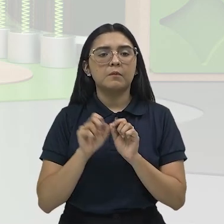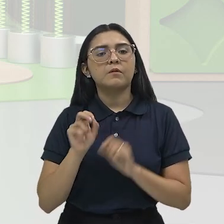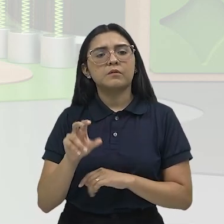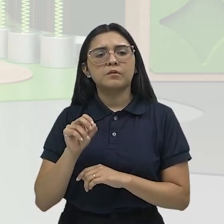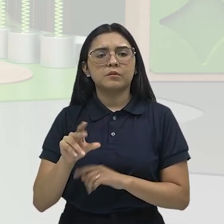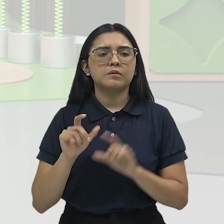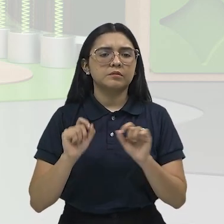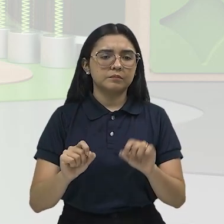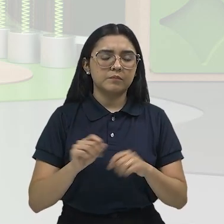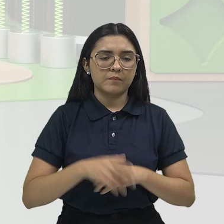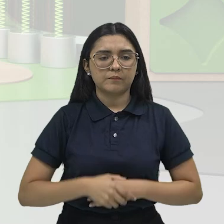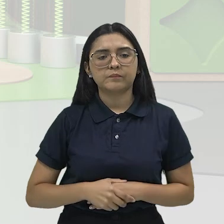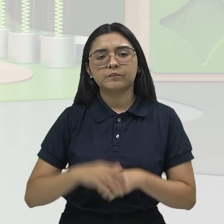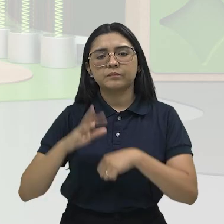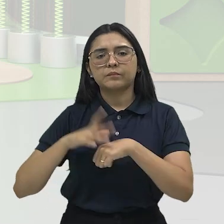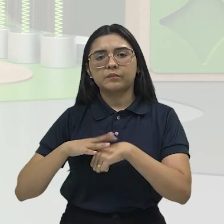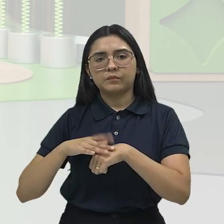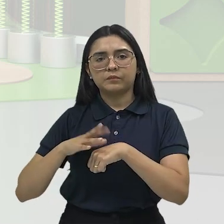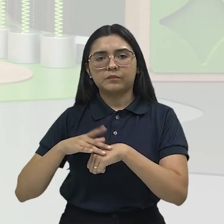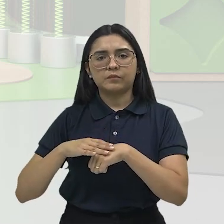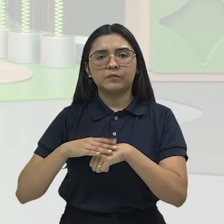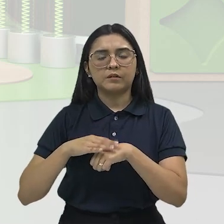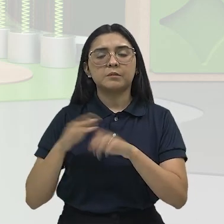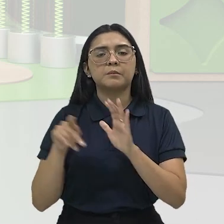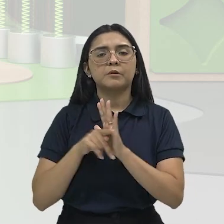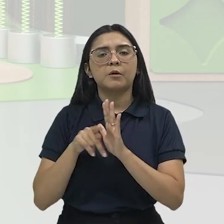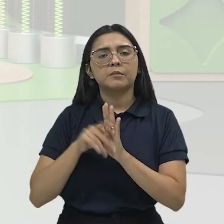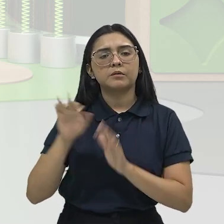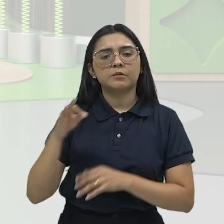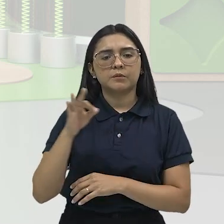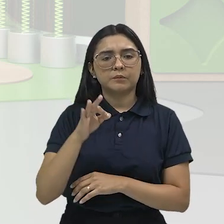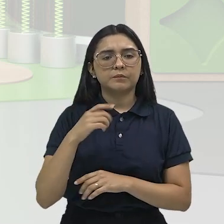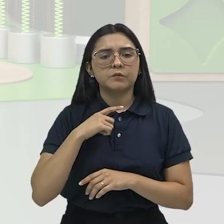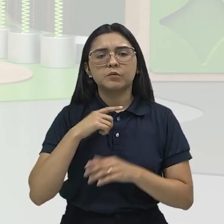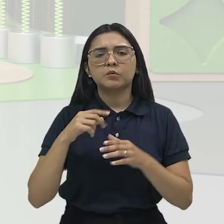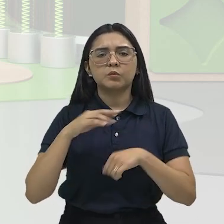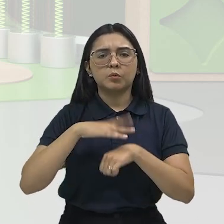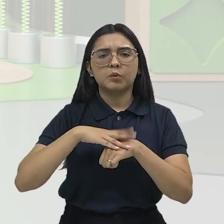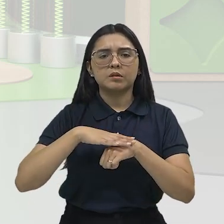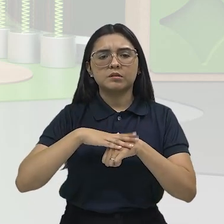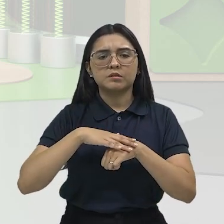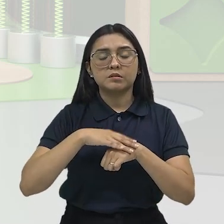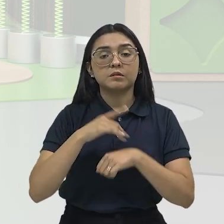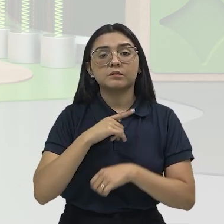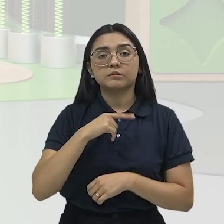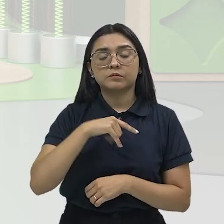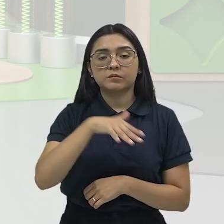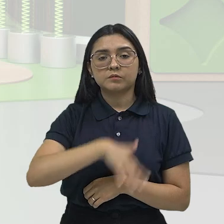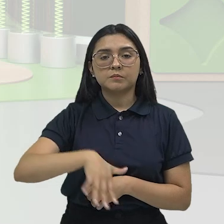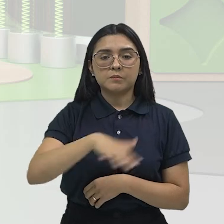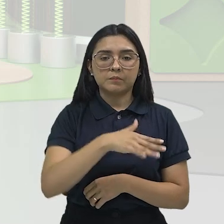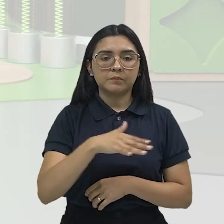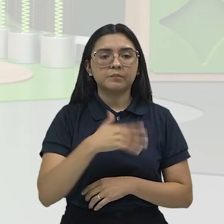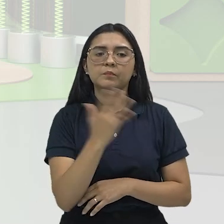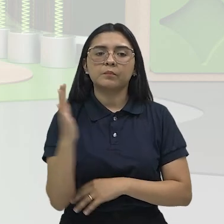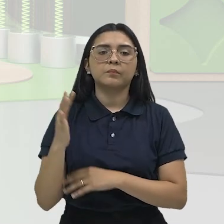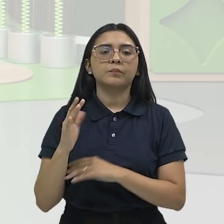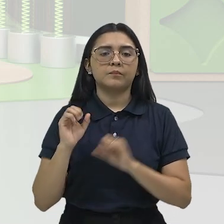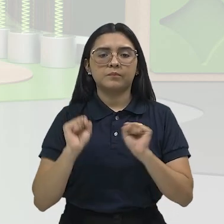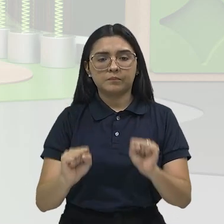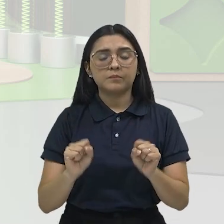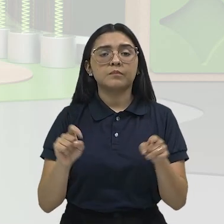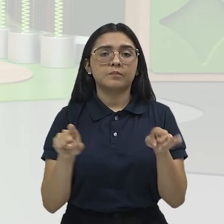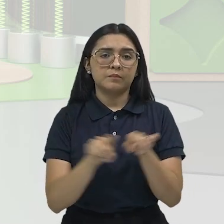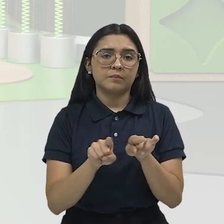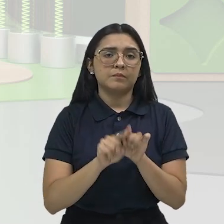E o que seriam essas arboviroses? São doenças em geral mantidas em ambiente silvestre, podendo